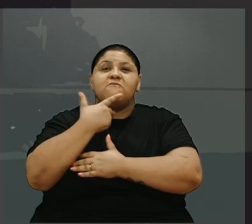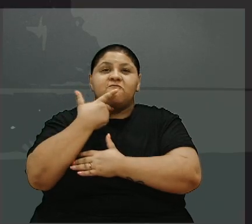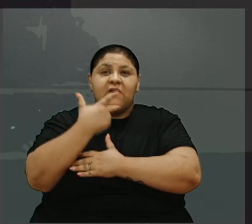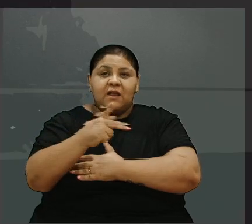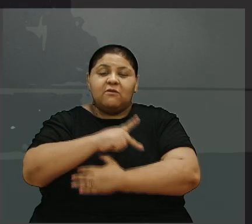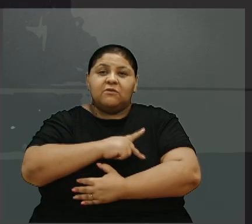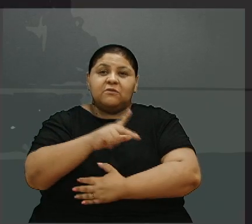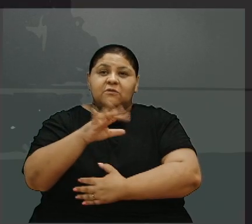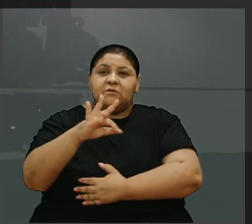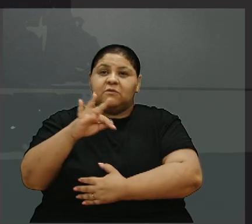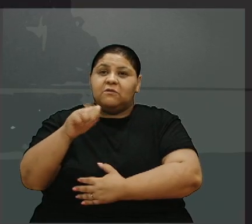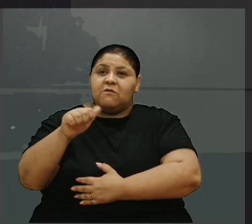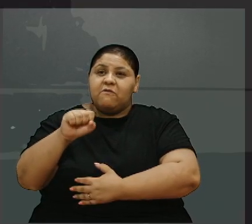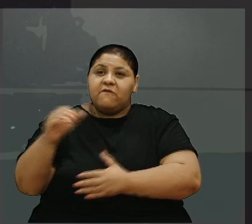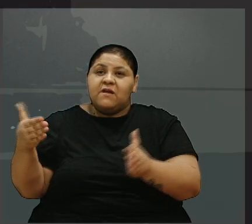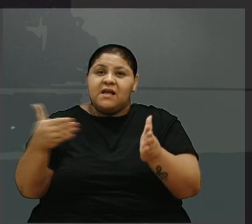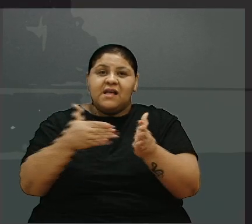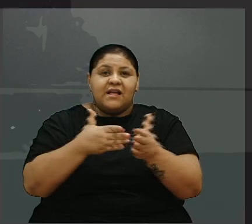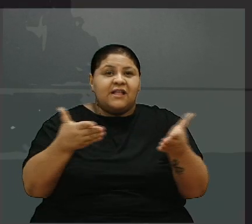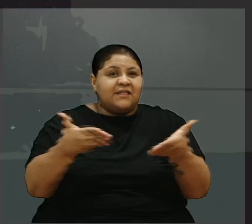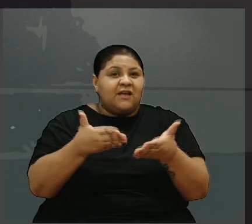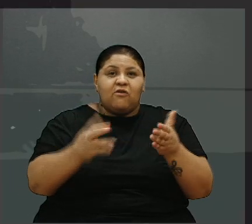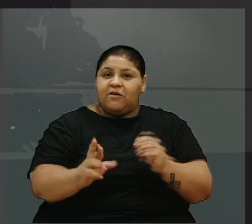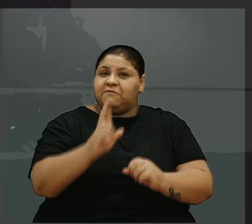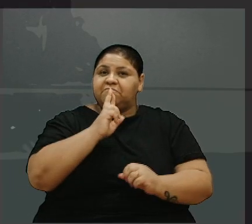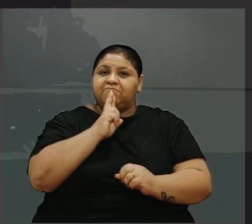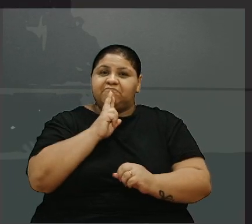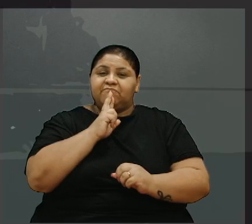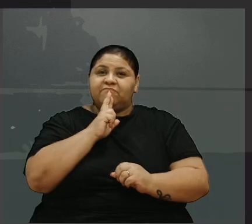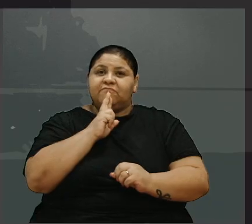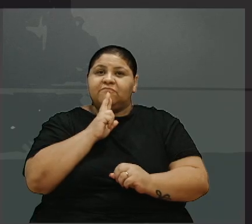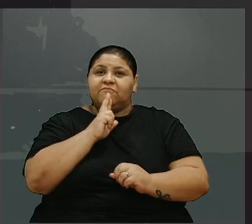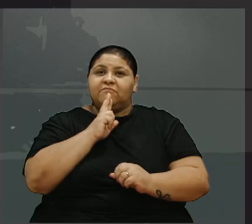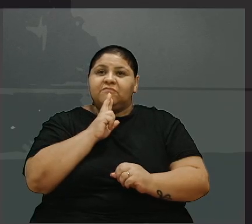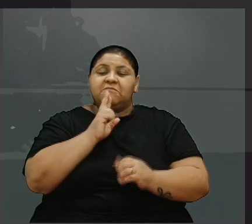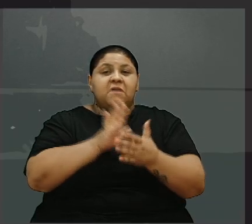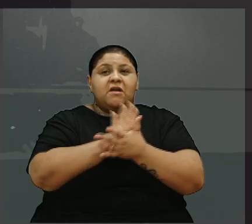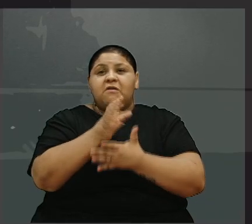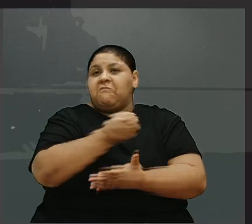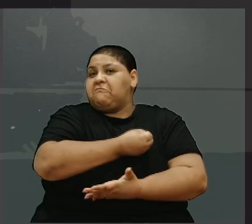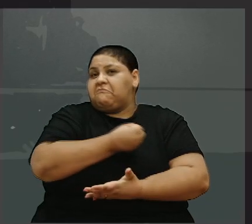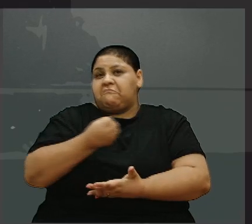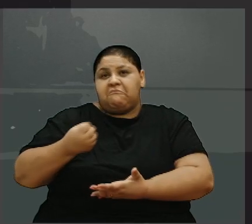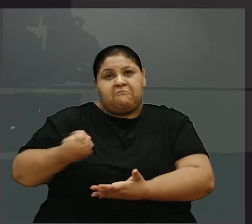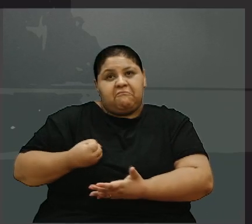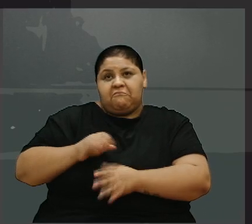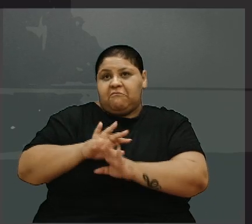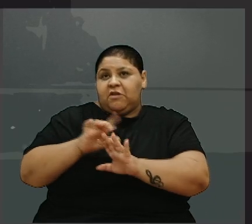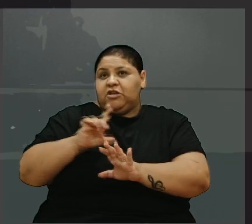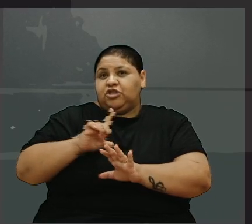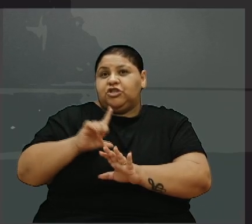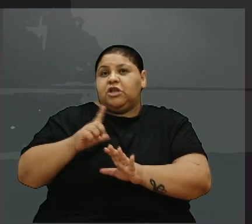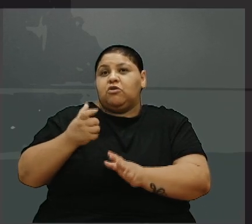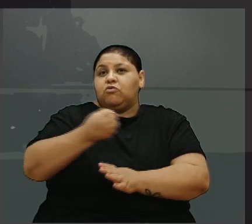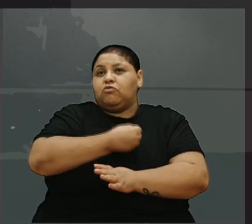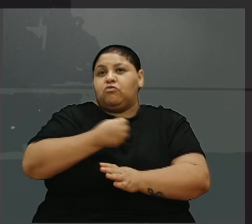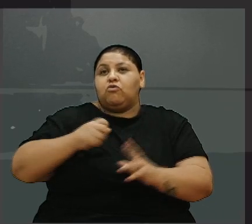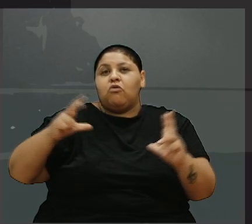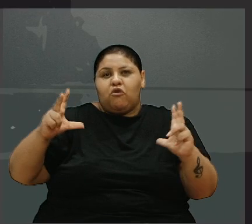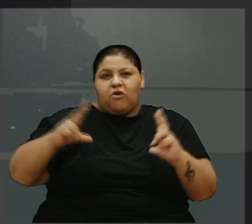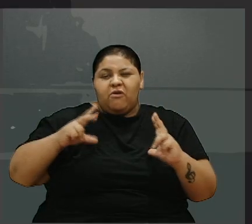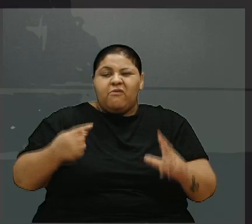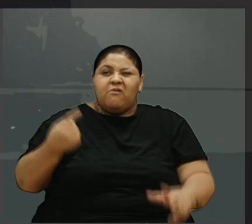e até agora ele não nos deu o retorno. Bom, nem número pessoal deles a gente tem.